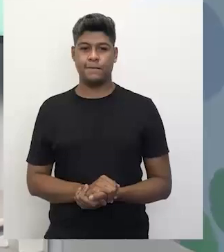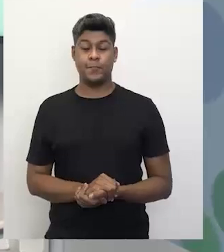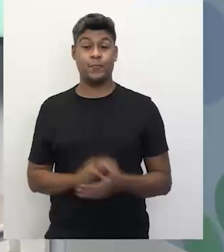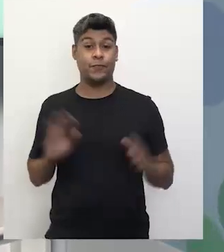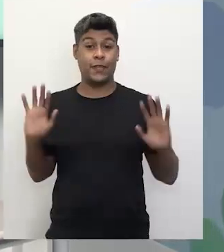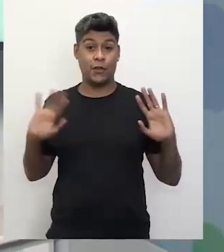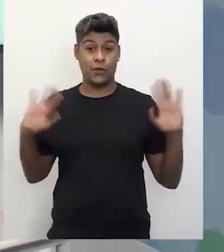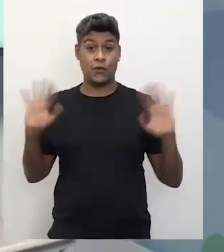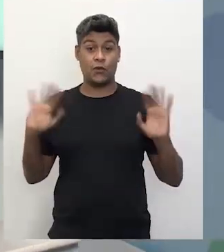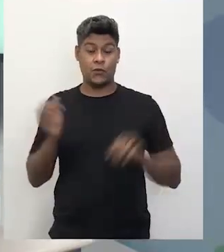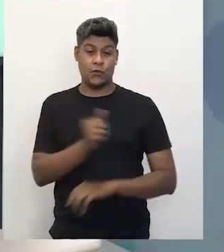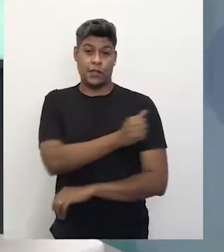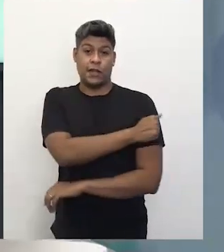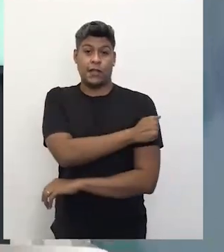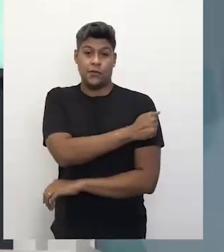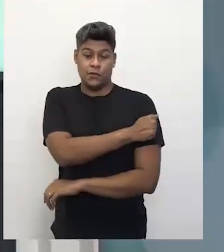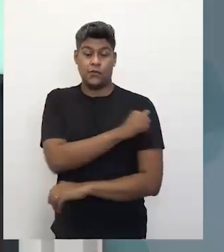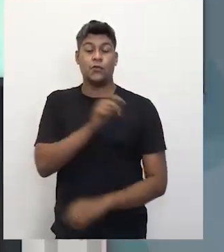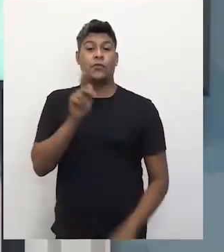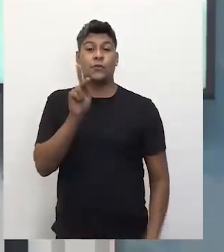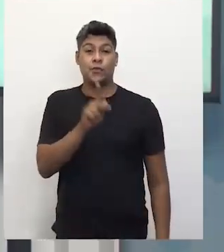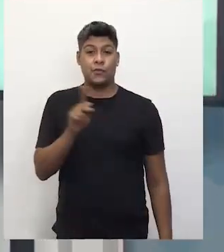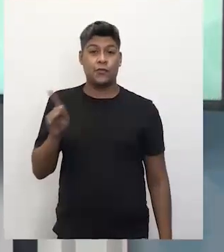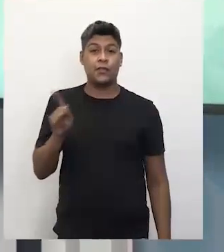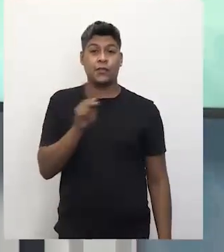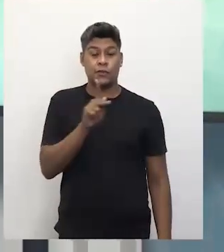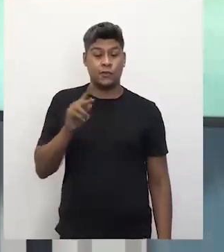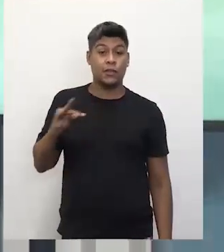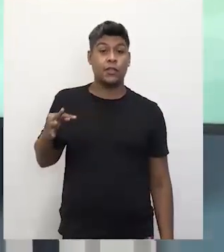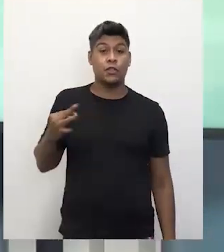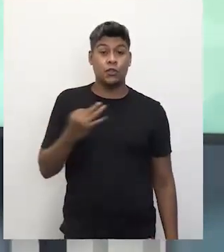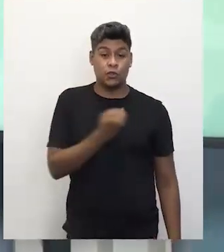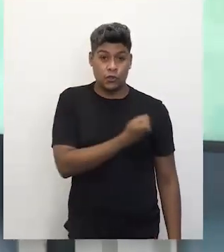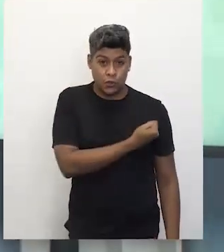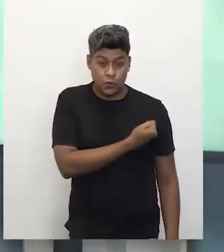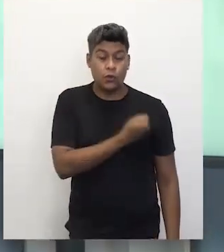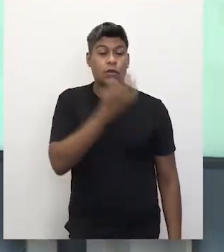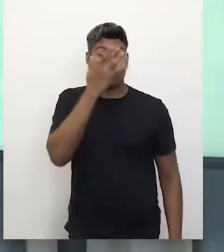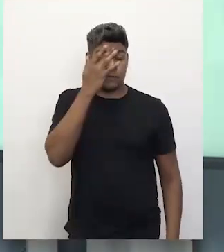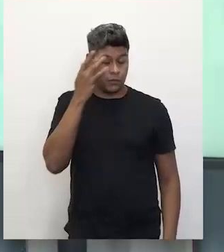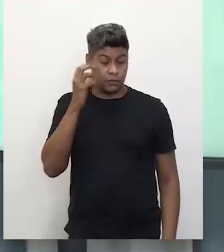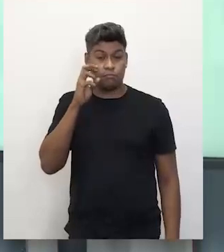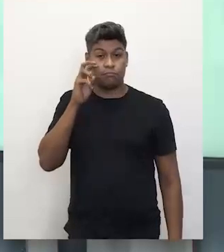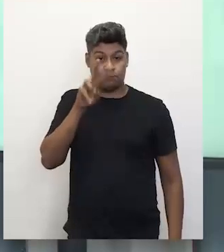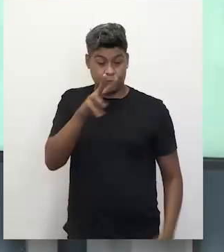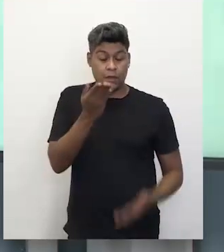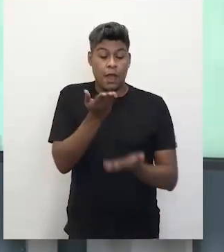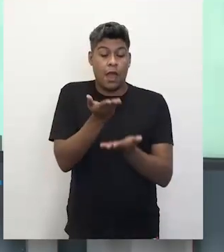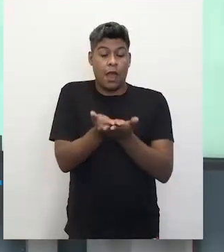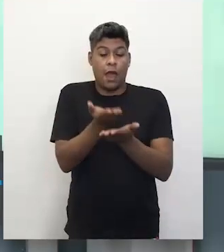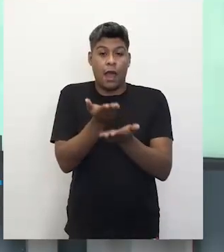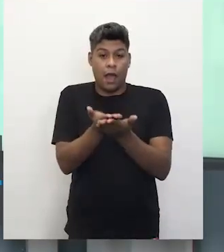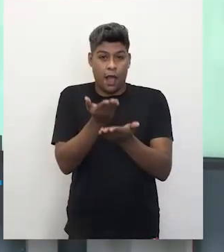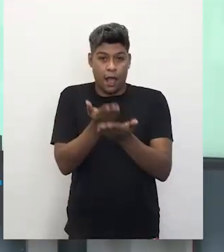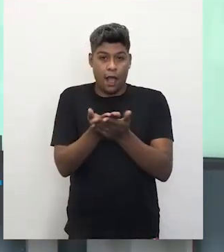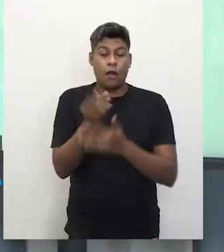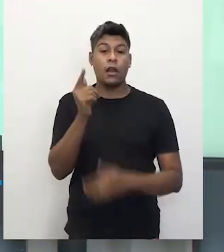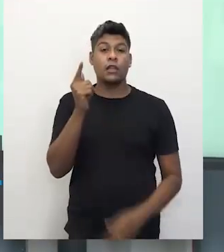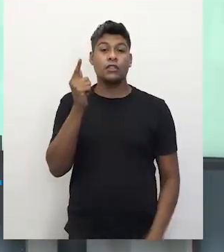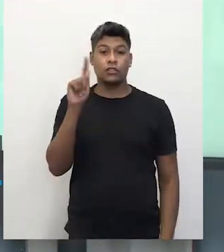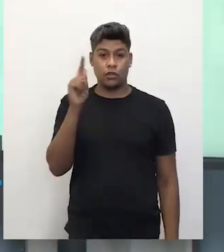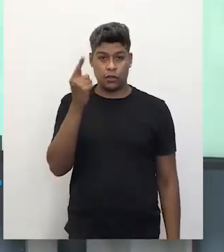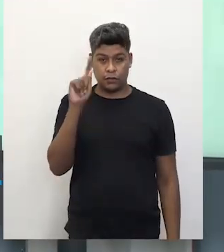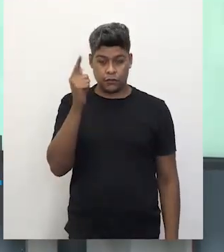Olá alunos professores EA todos aqui irão acompanhar a mais uma aula de geografia